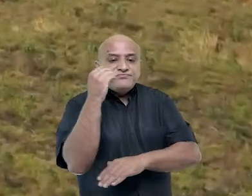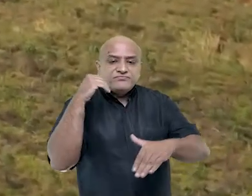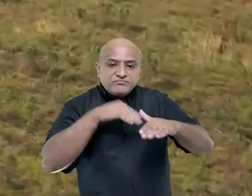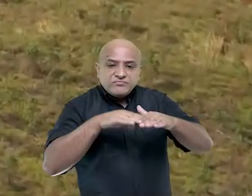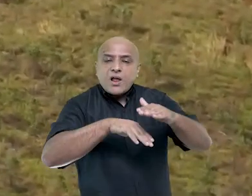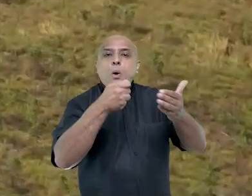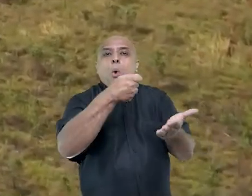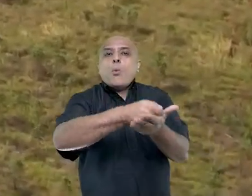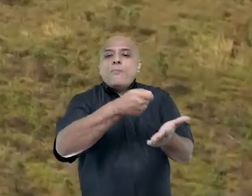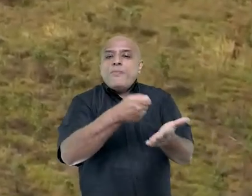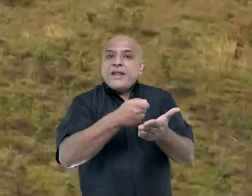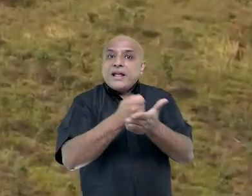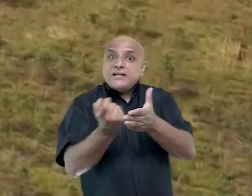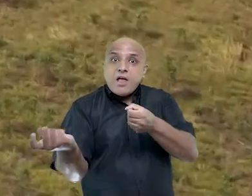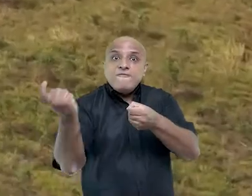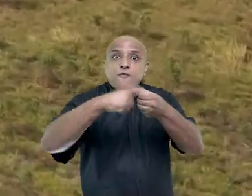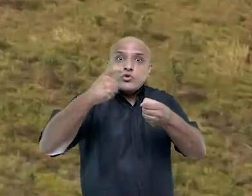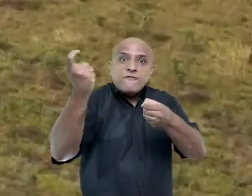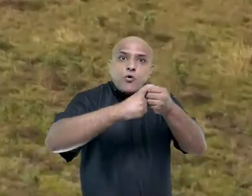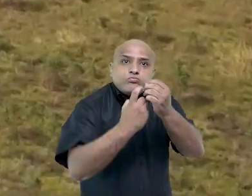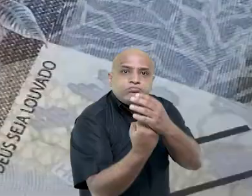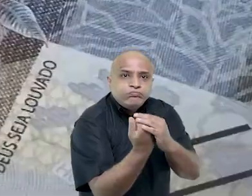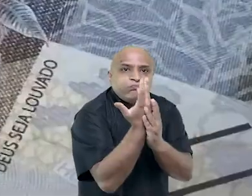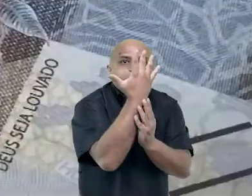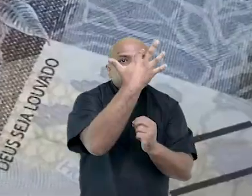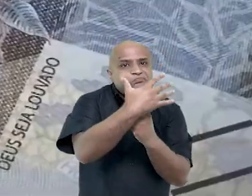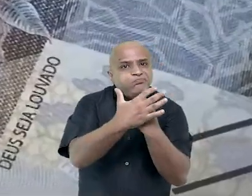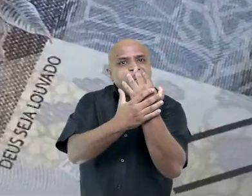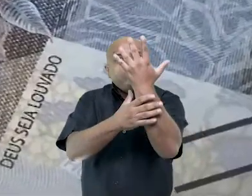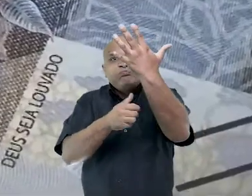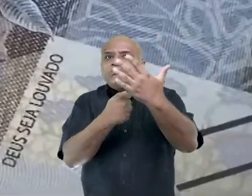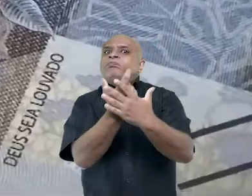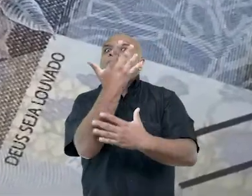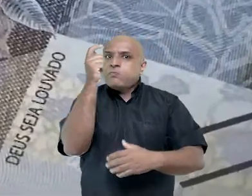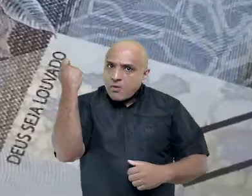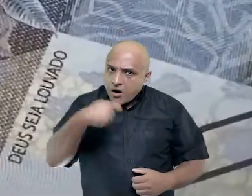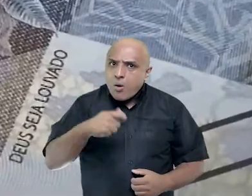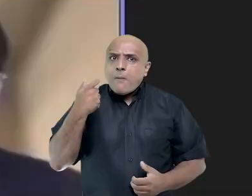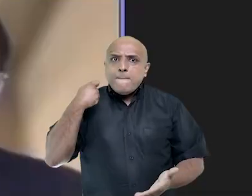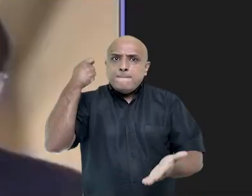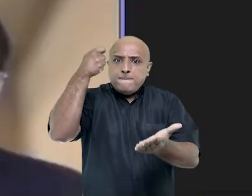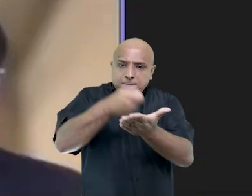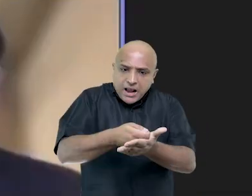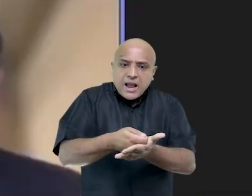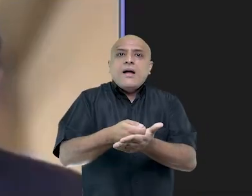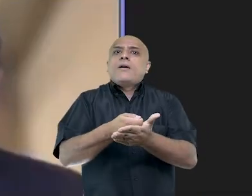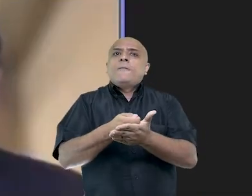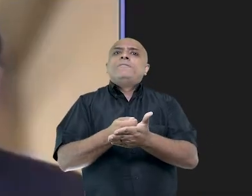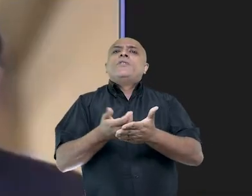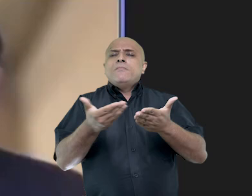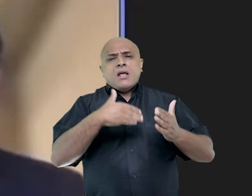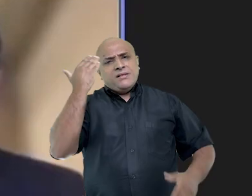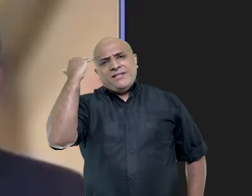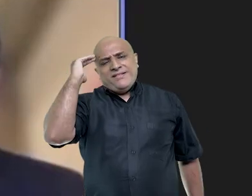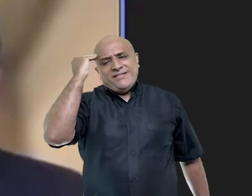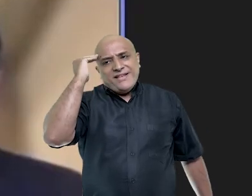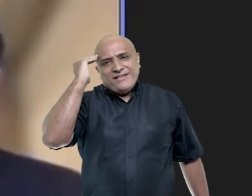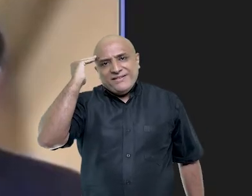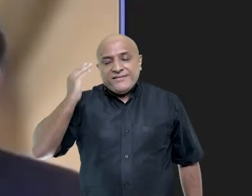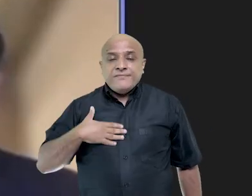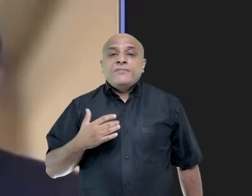da obrigação de recuperar a área degradada com a obrigação de indenizar. Com base nesse entendimento,